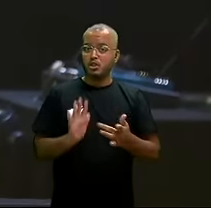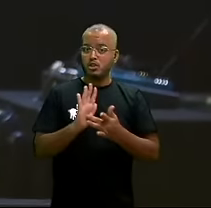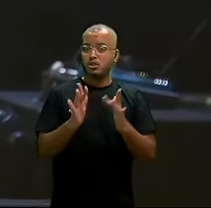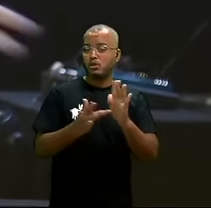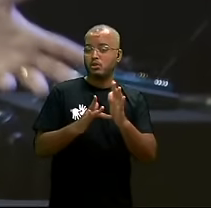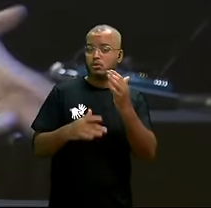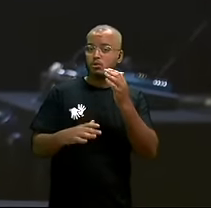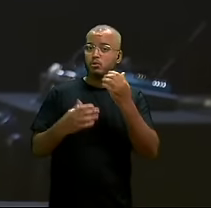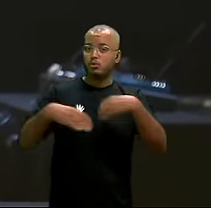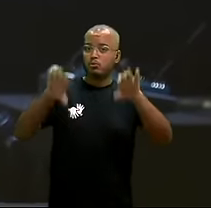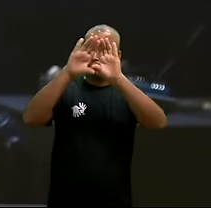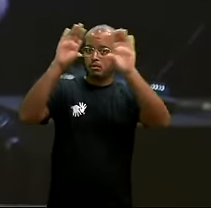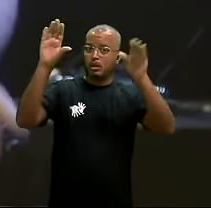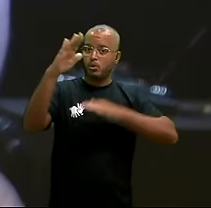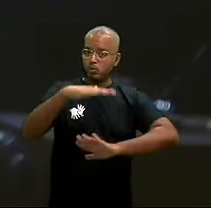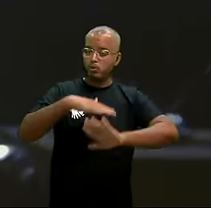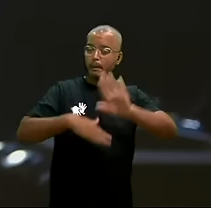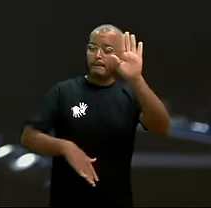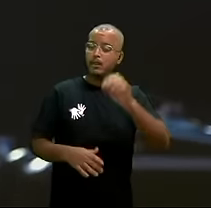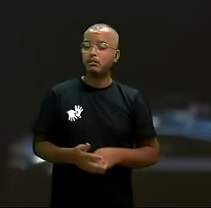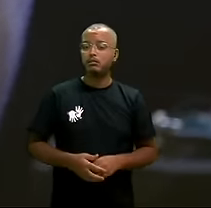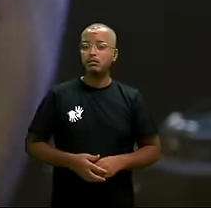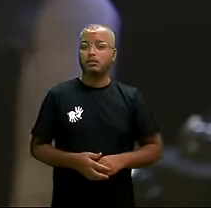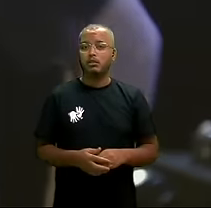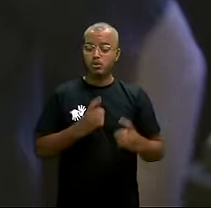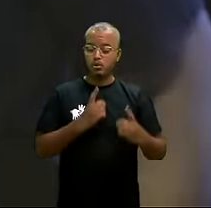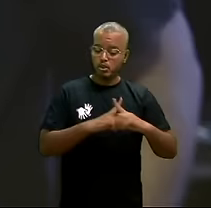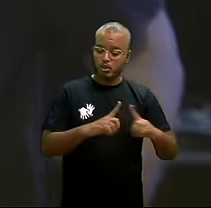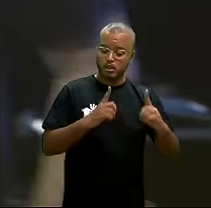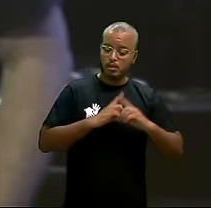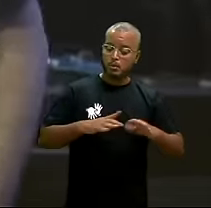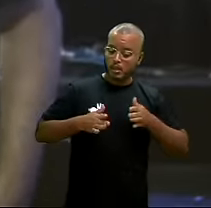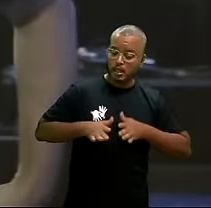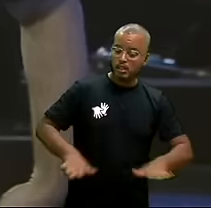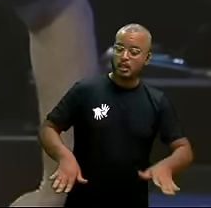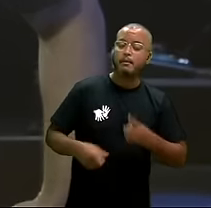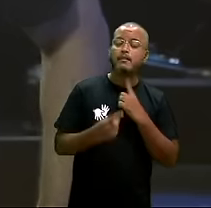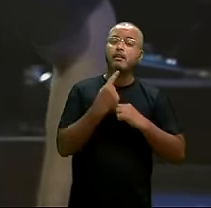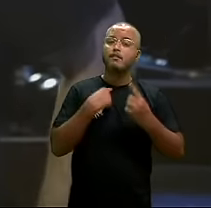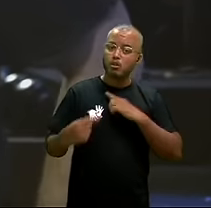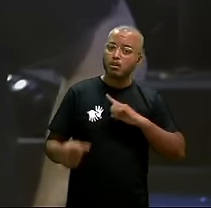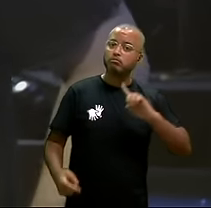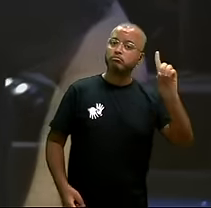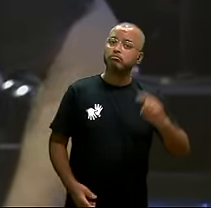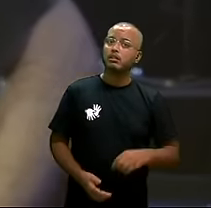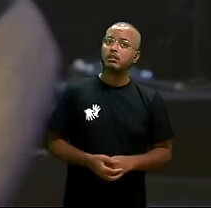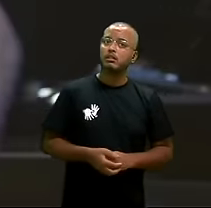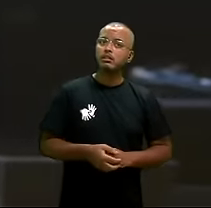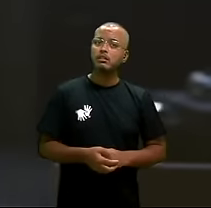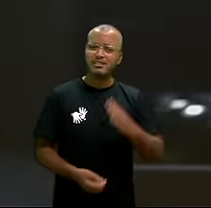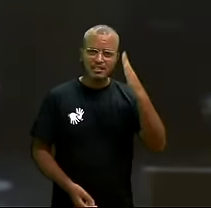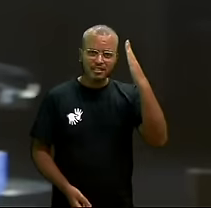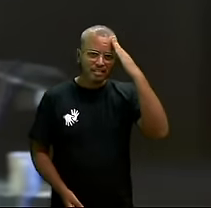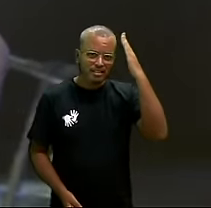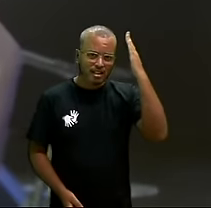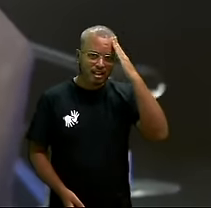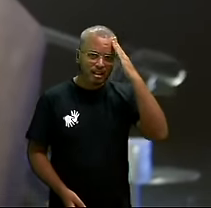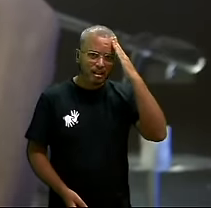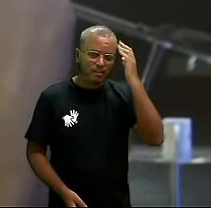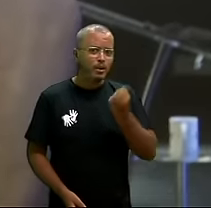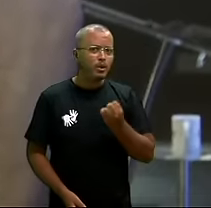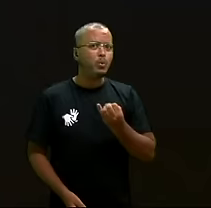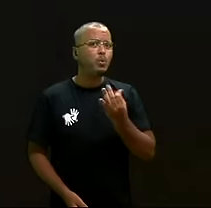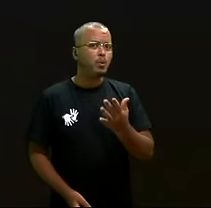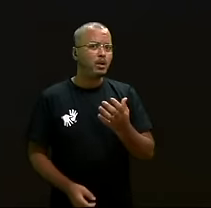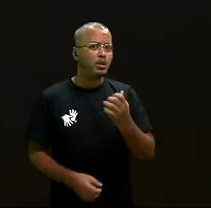embora, mas ele mandou a gente fazer isso, e a gente nasceu para fazer isso. Deixa eu te fazer uma pergunta. Você sabe quantos anos Adão viveu depois do